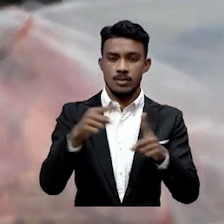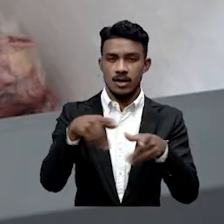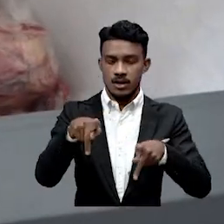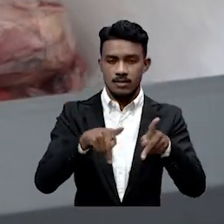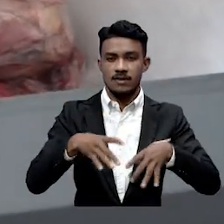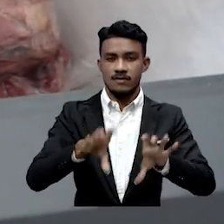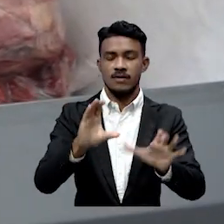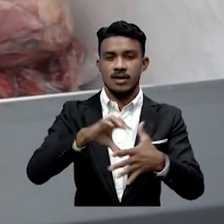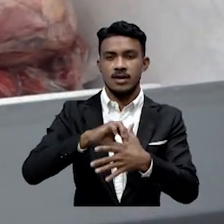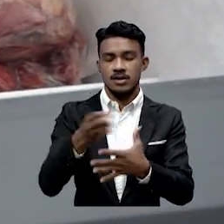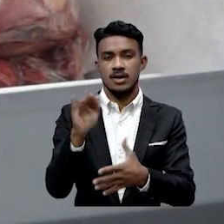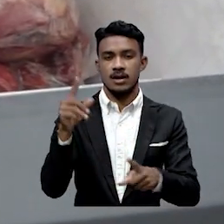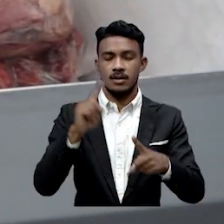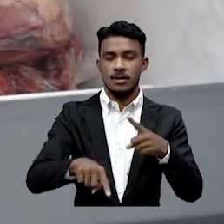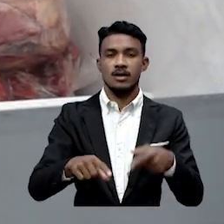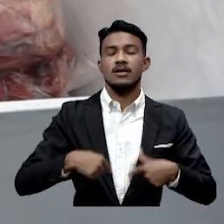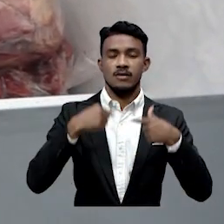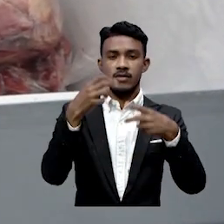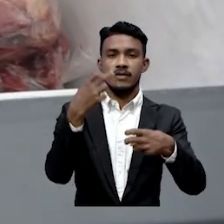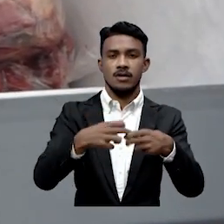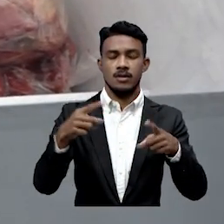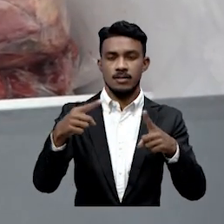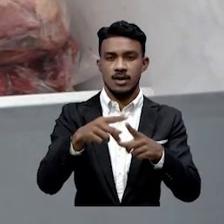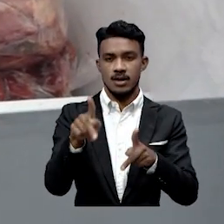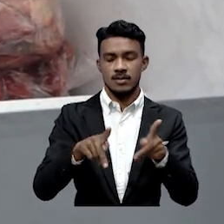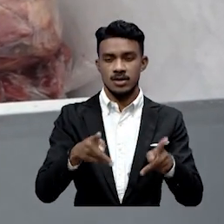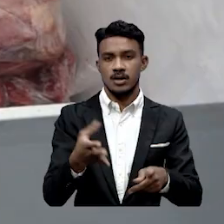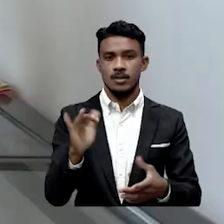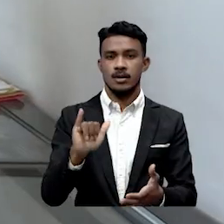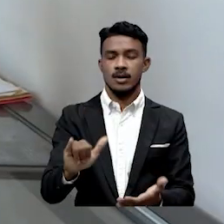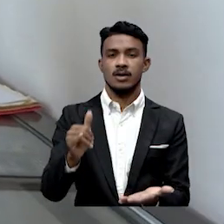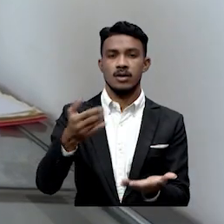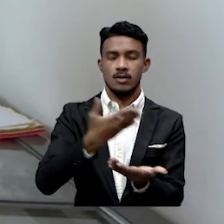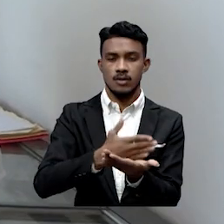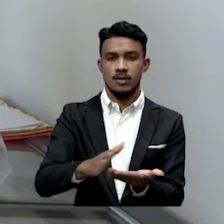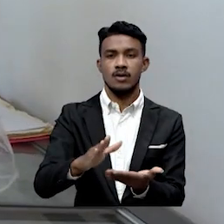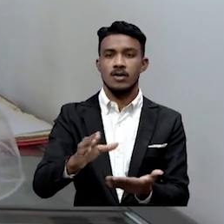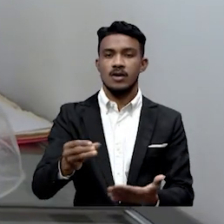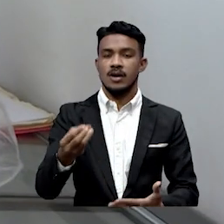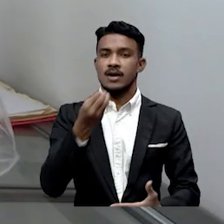foi impacto ba saúde comunidade, tamba maioria comunidade consumo na, nebe